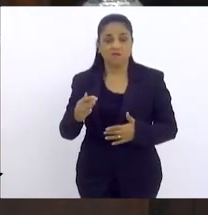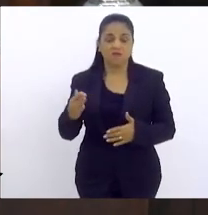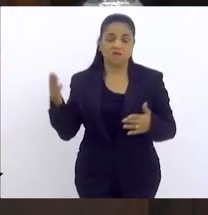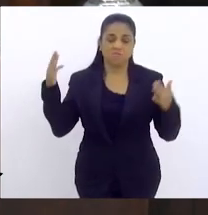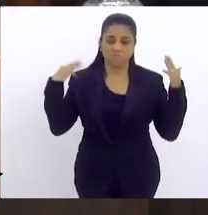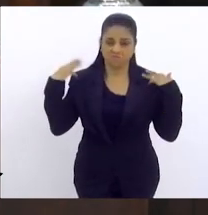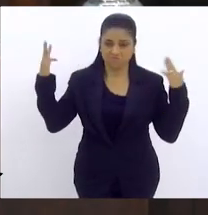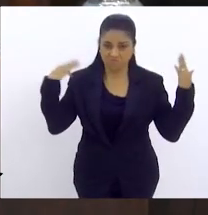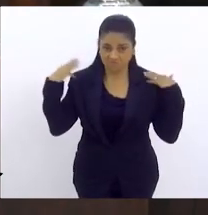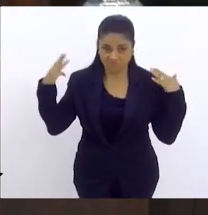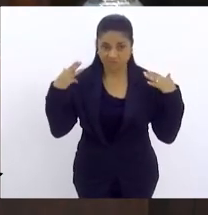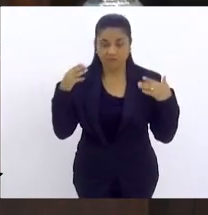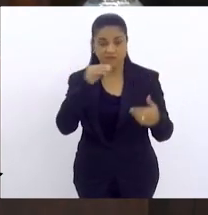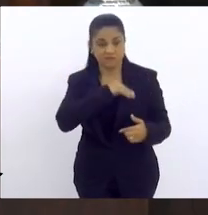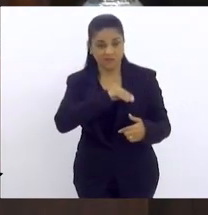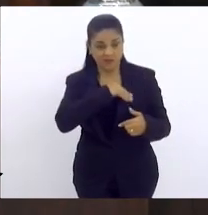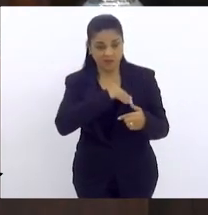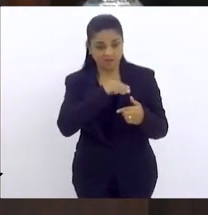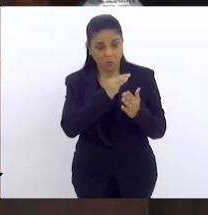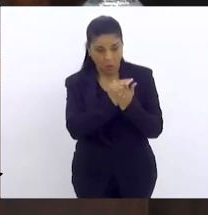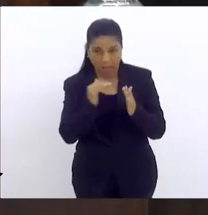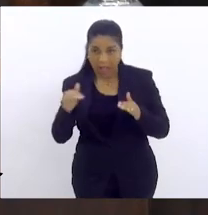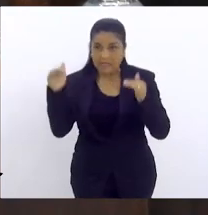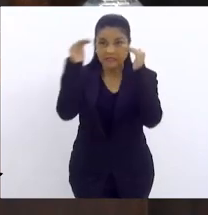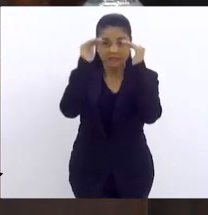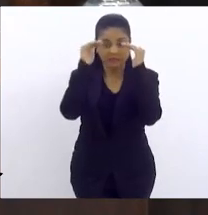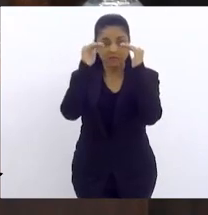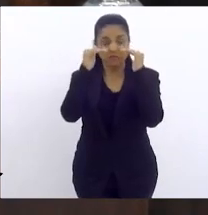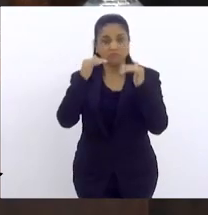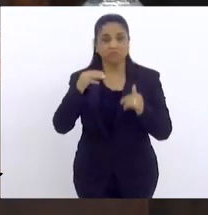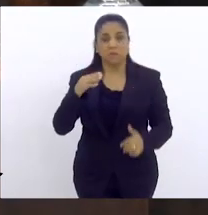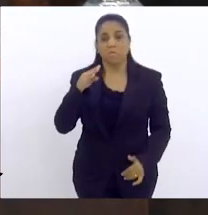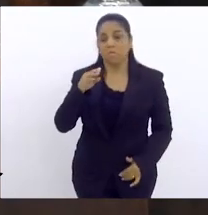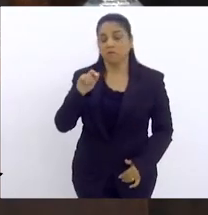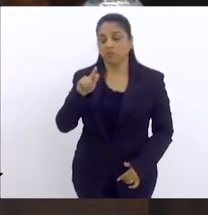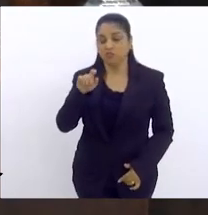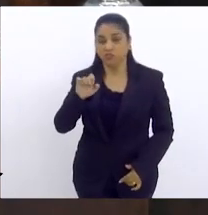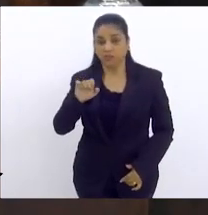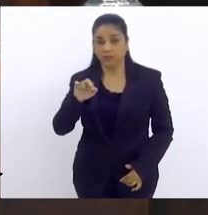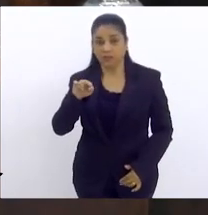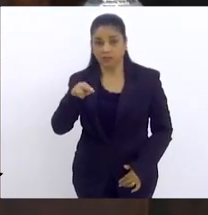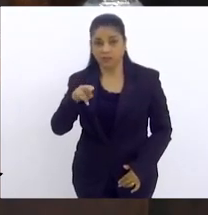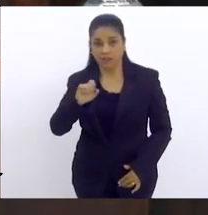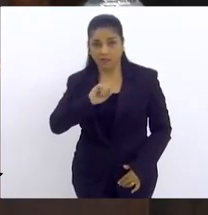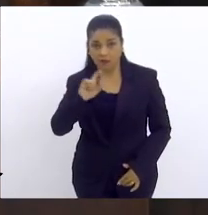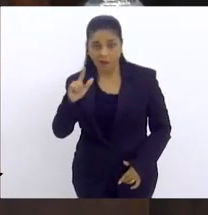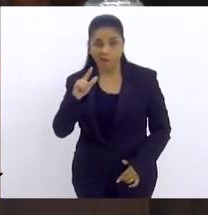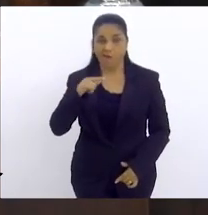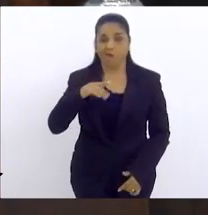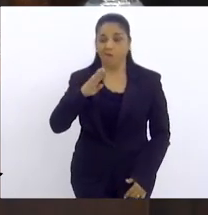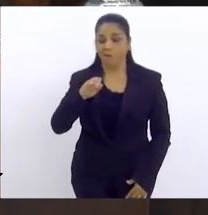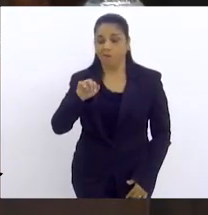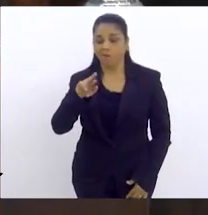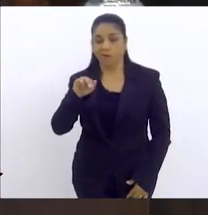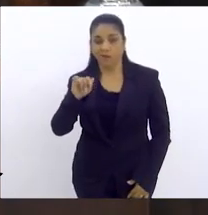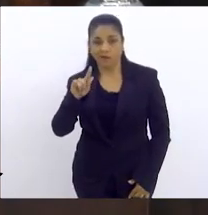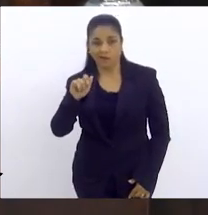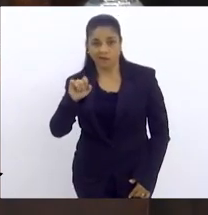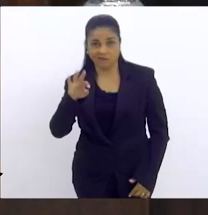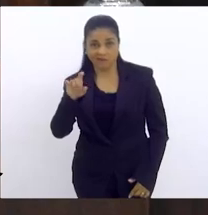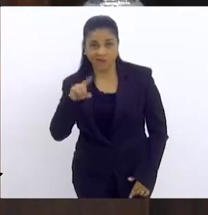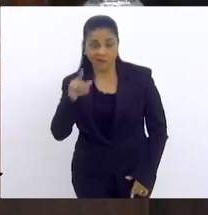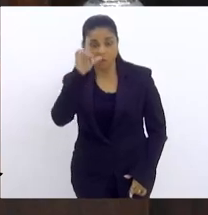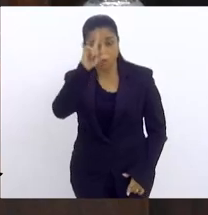que muitos acima do Senhor que são generais que são brigadeiros se bobear tem um salário menor do que o do Senhor então para mim uma honra